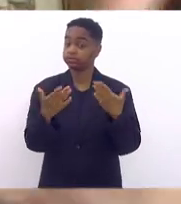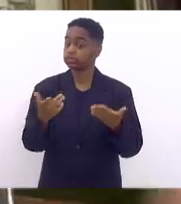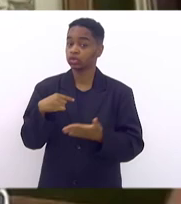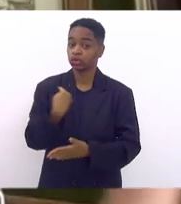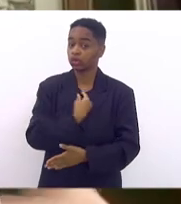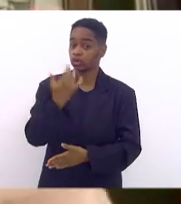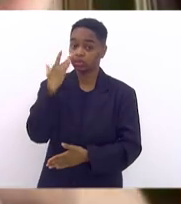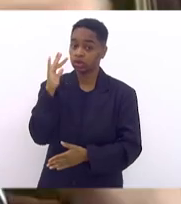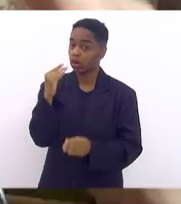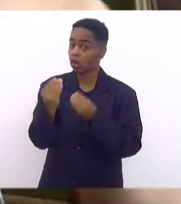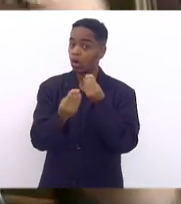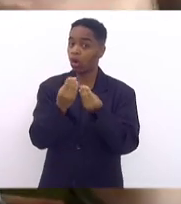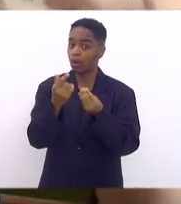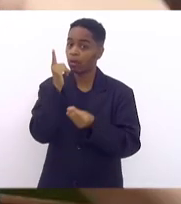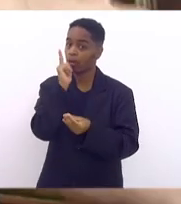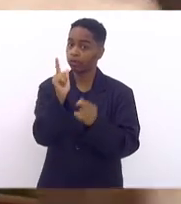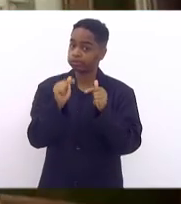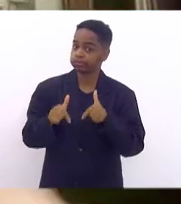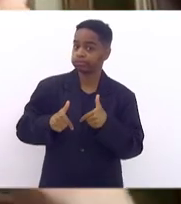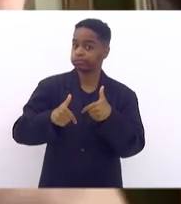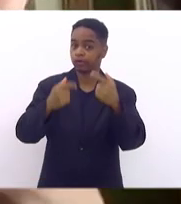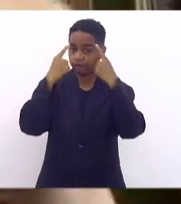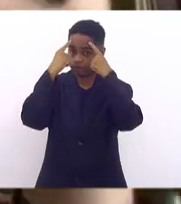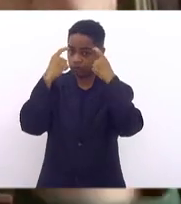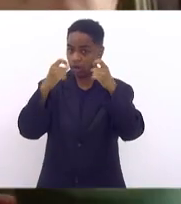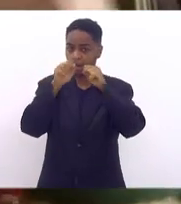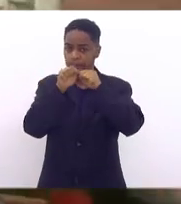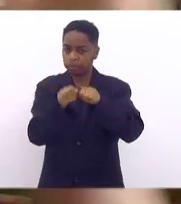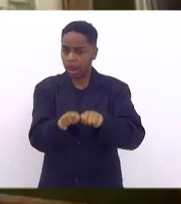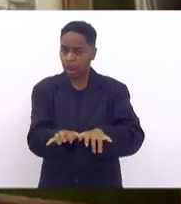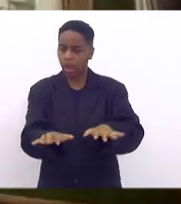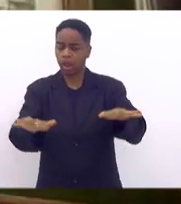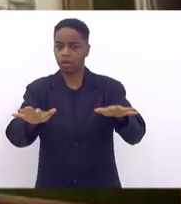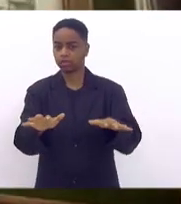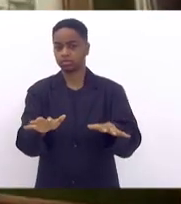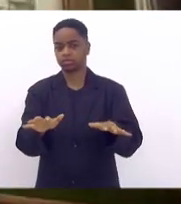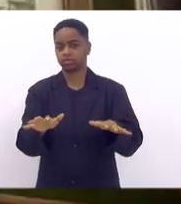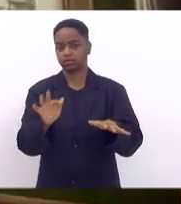de violência que ele vai estar perpetrando,